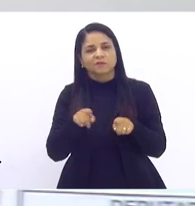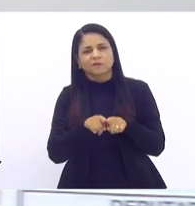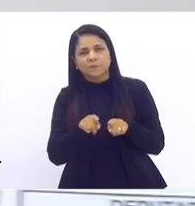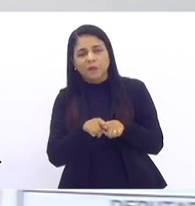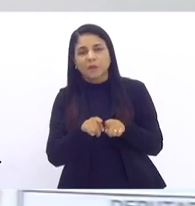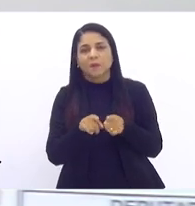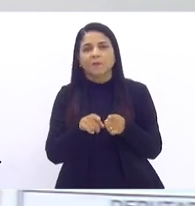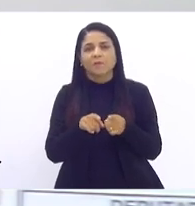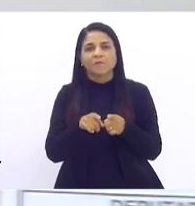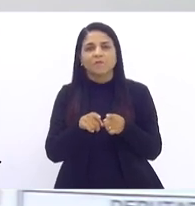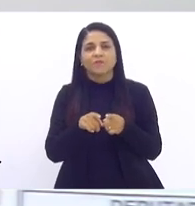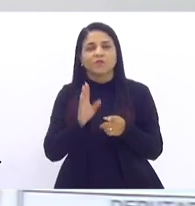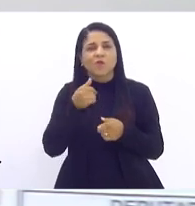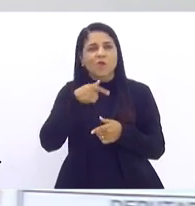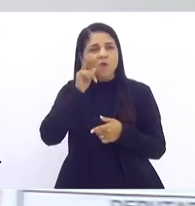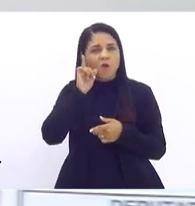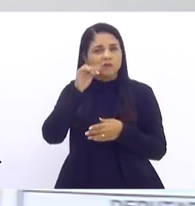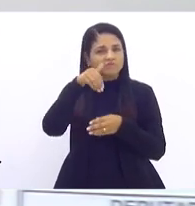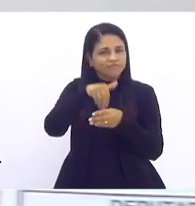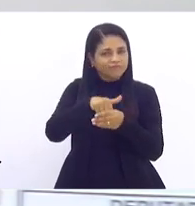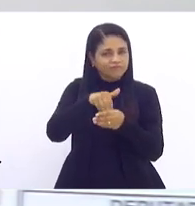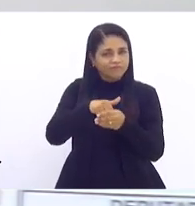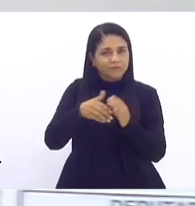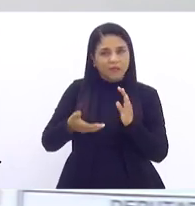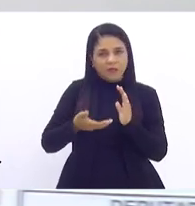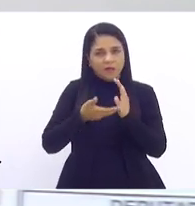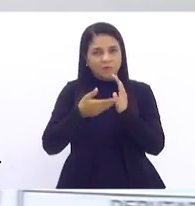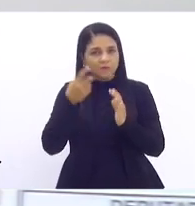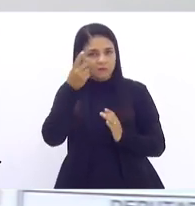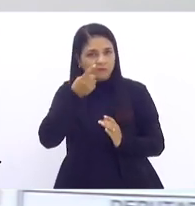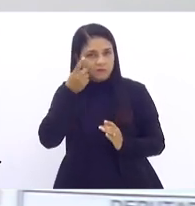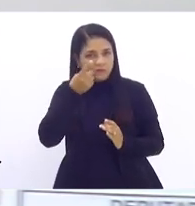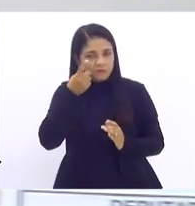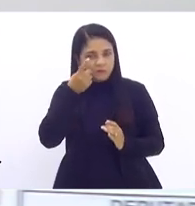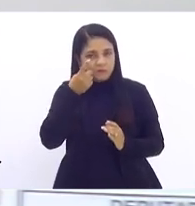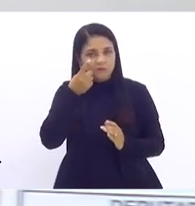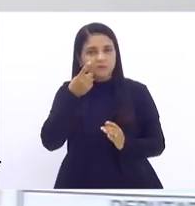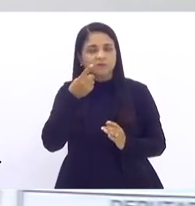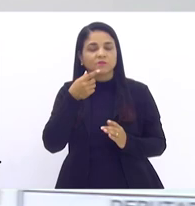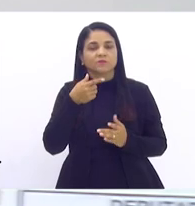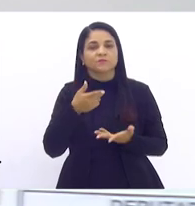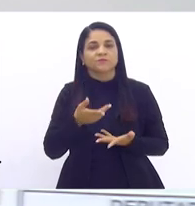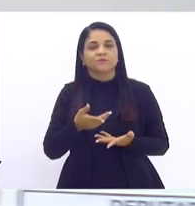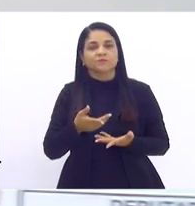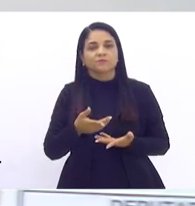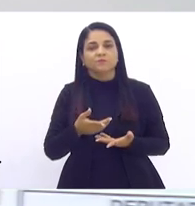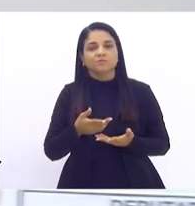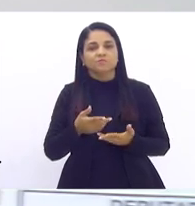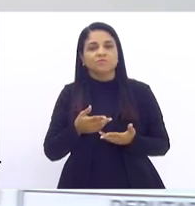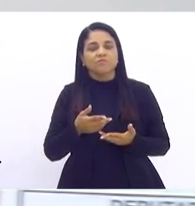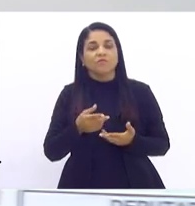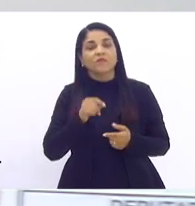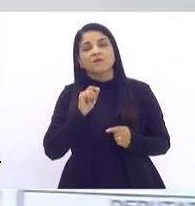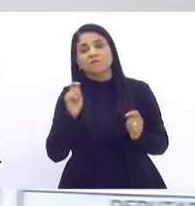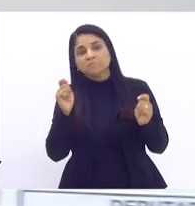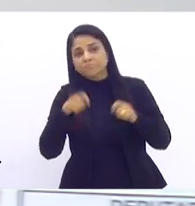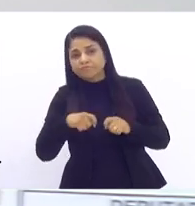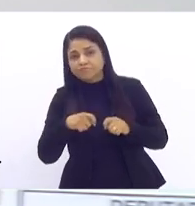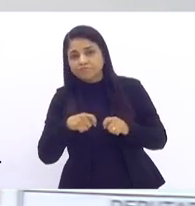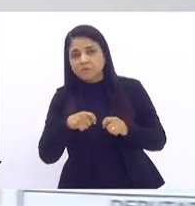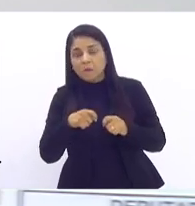uma votação ontem na Câmara dos Deputados com relação a antecipação de uma possível